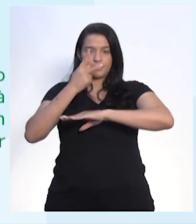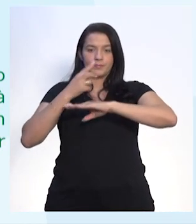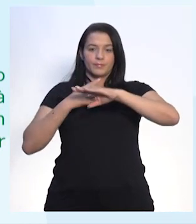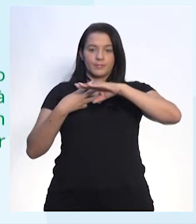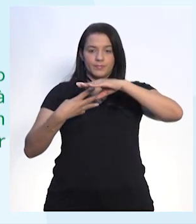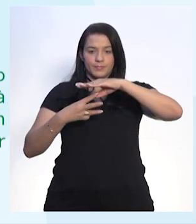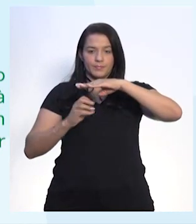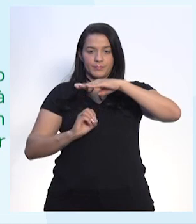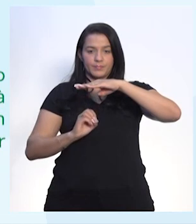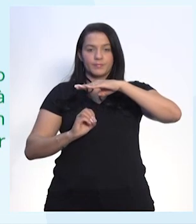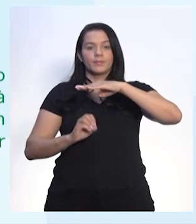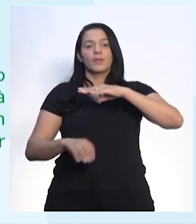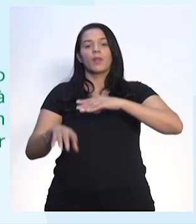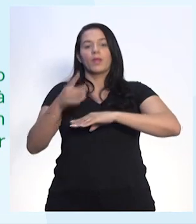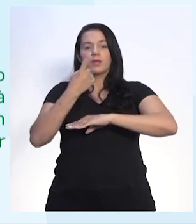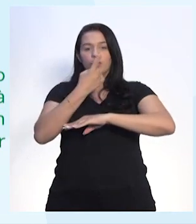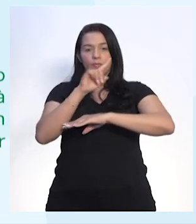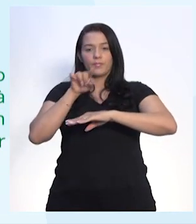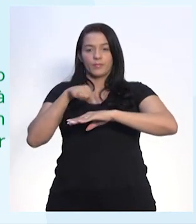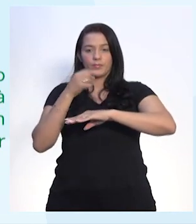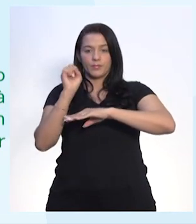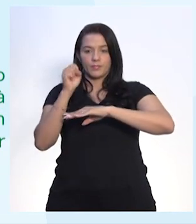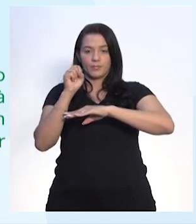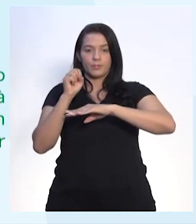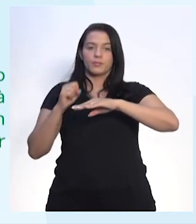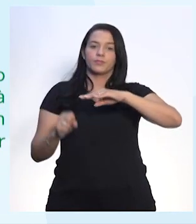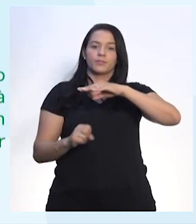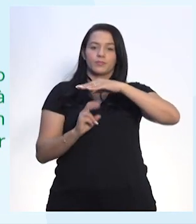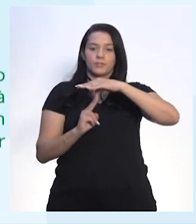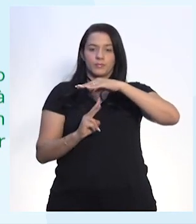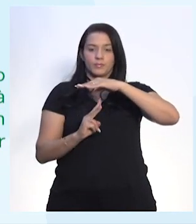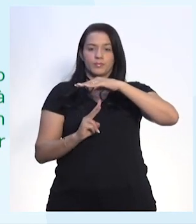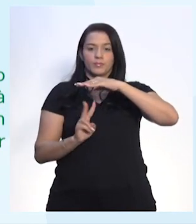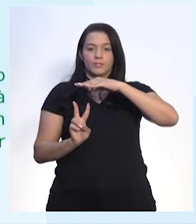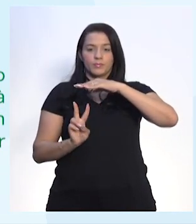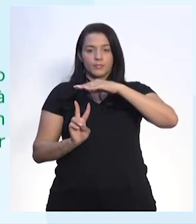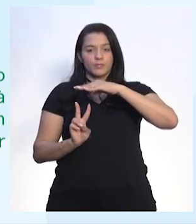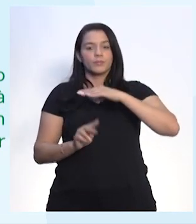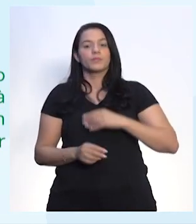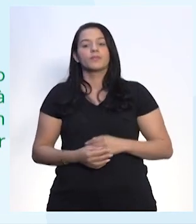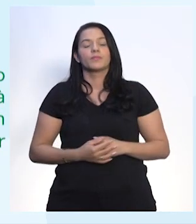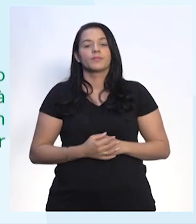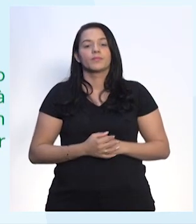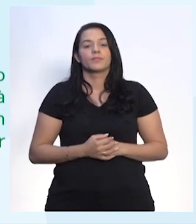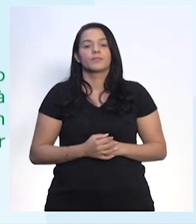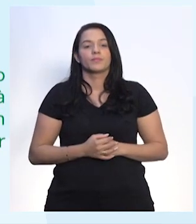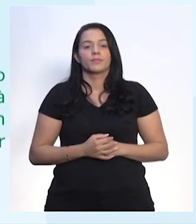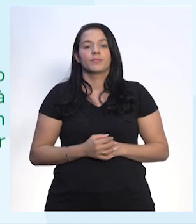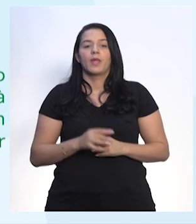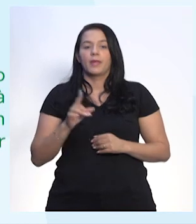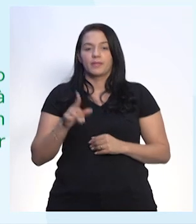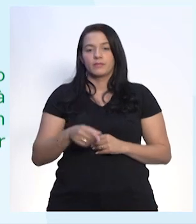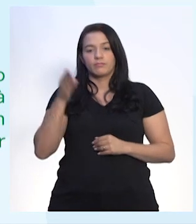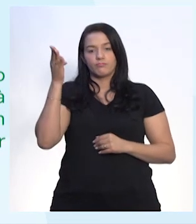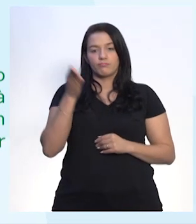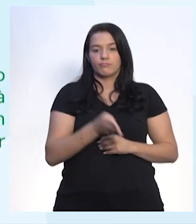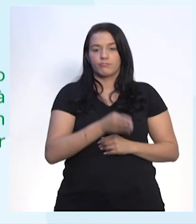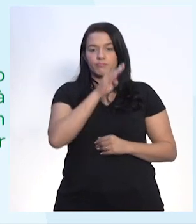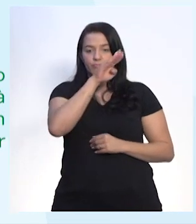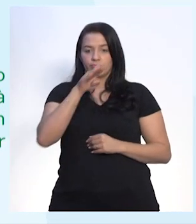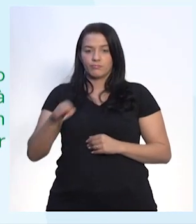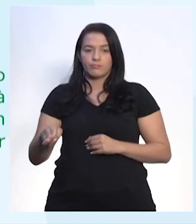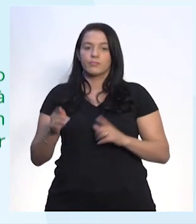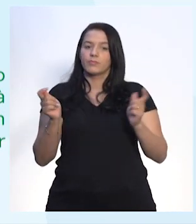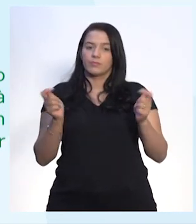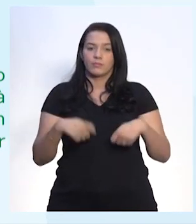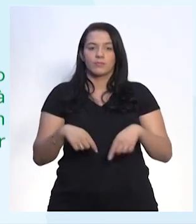1,8 sobre 2 também daria certo, Sim. né? Ó, Sim. multiplicando em cruz daria a mesma ideia aqui se eu utilizar. Também